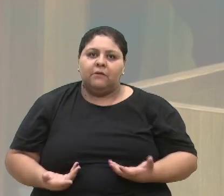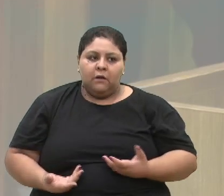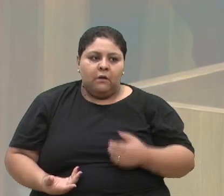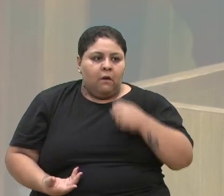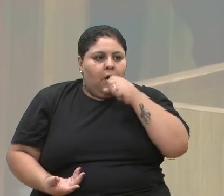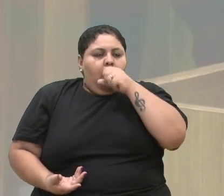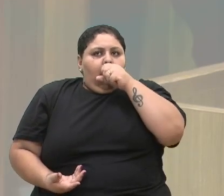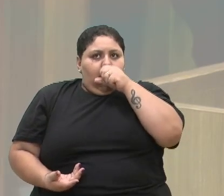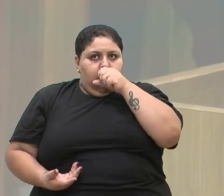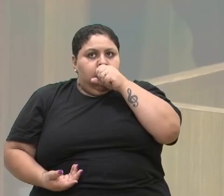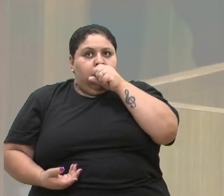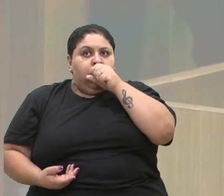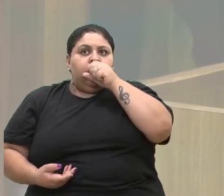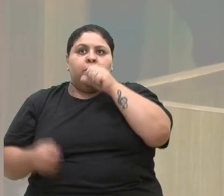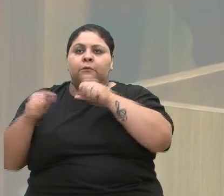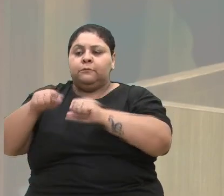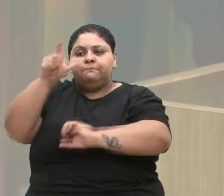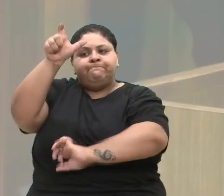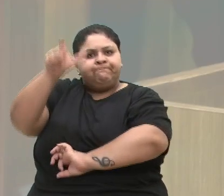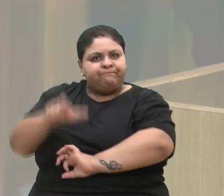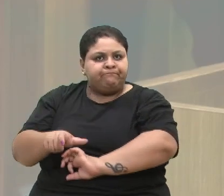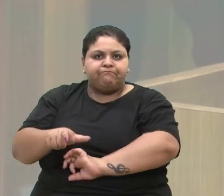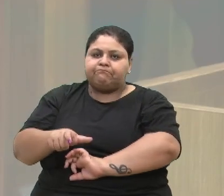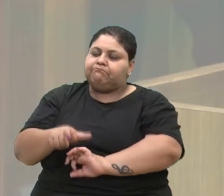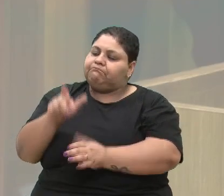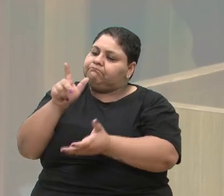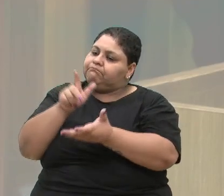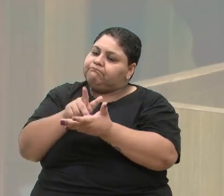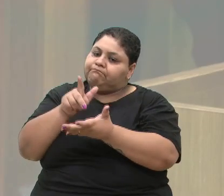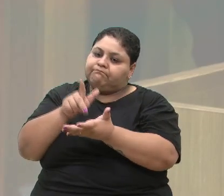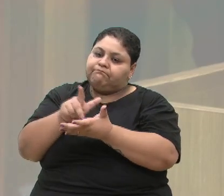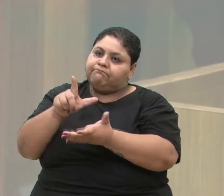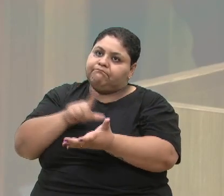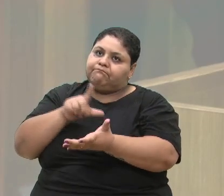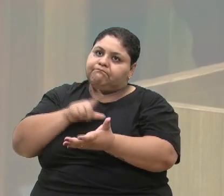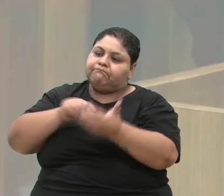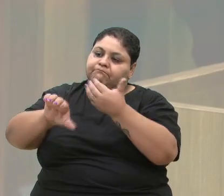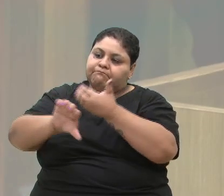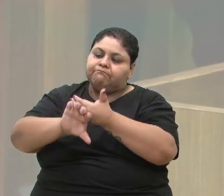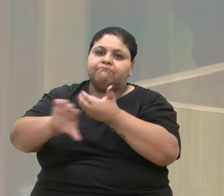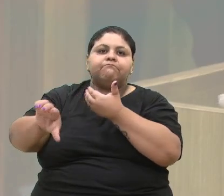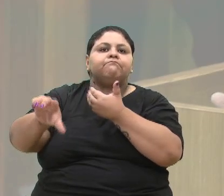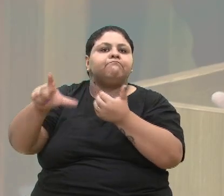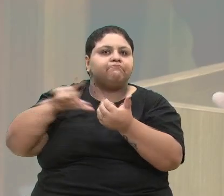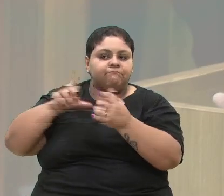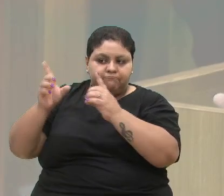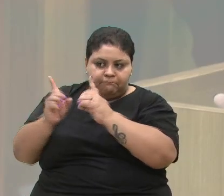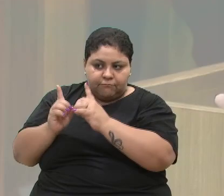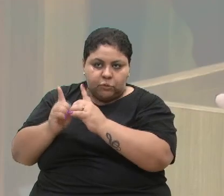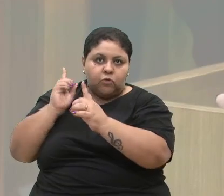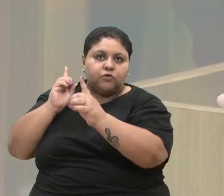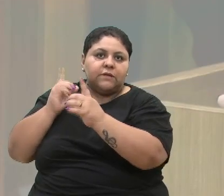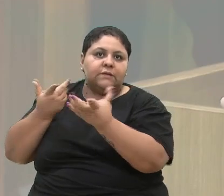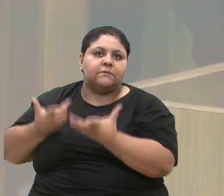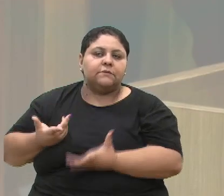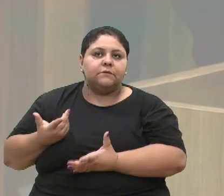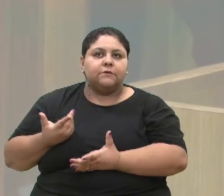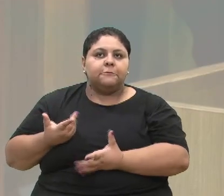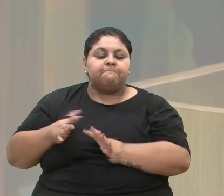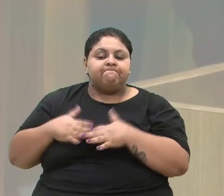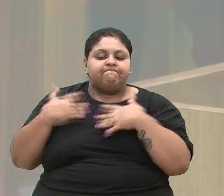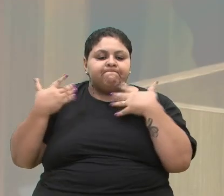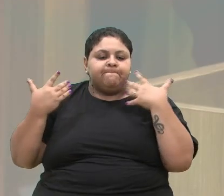E essa pessoa, com certeza absoluta, se tivesse a telemedicina, teria sido consultada.